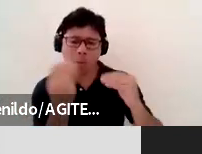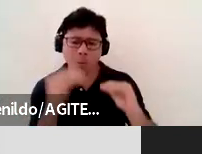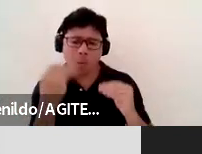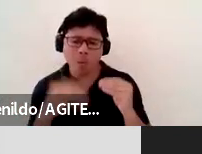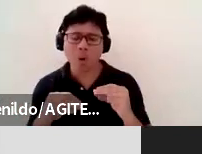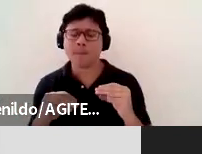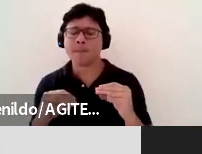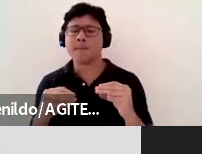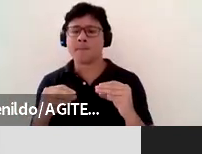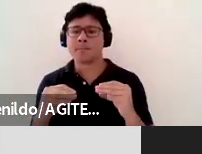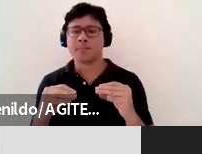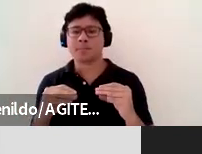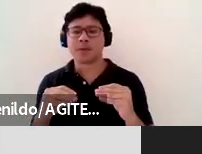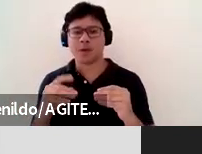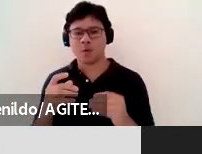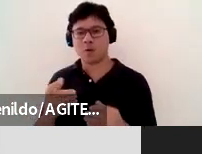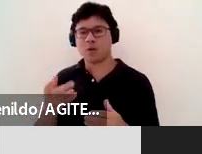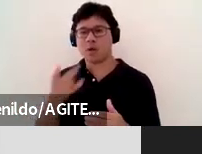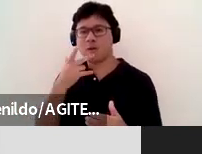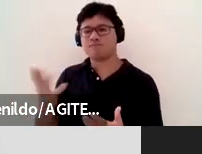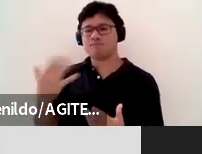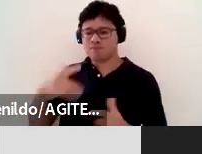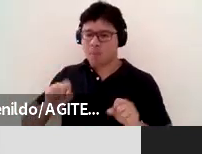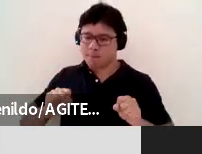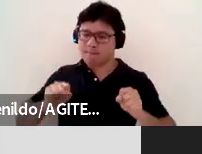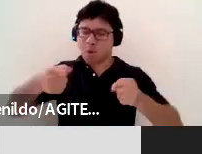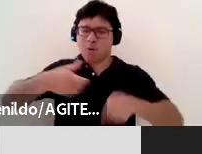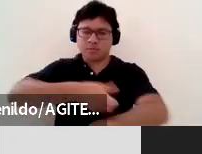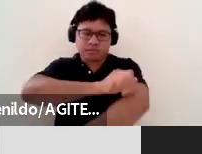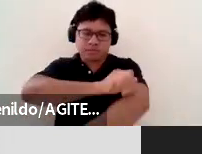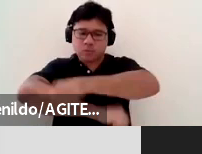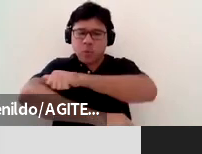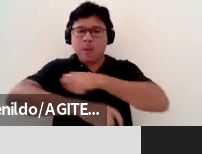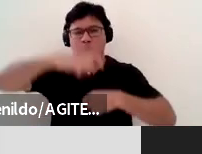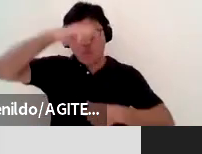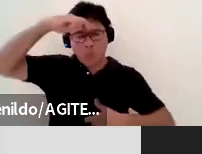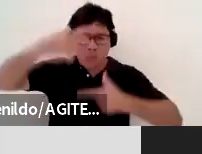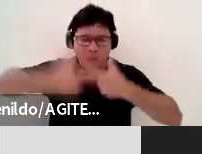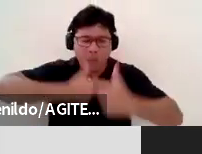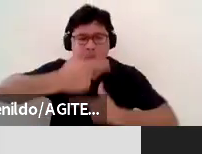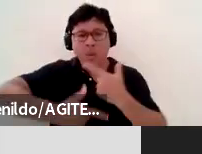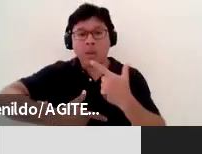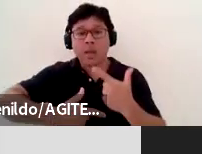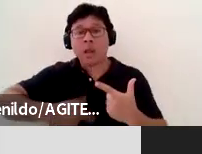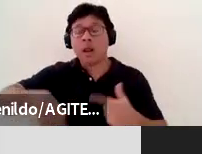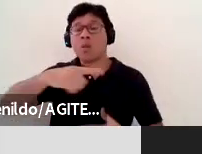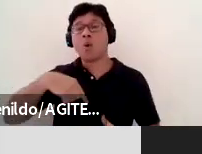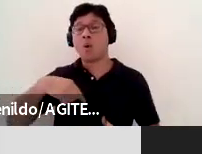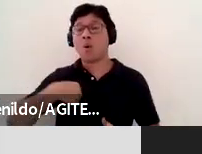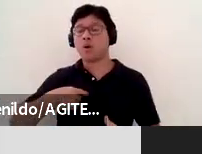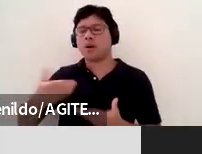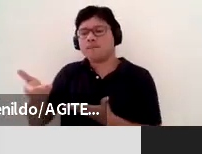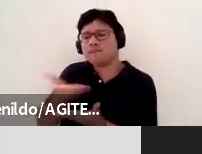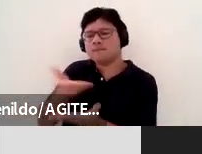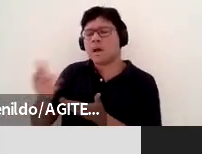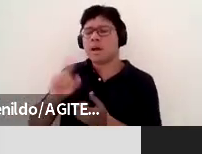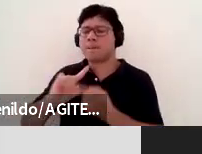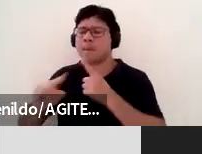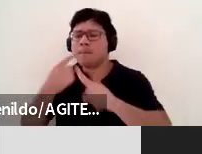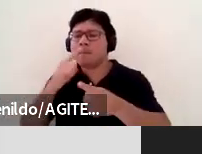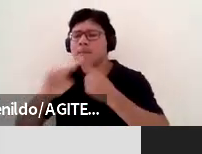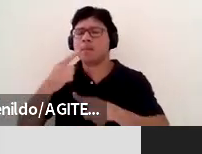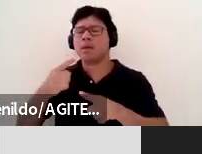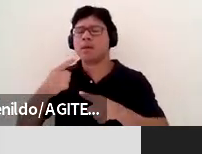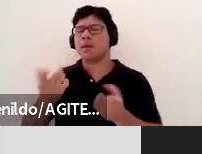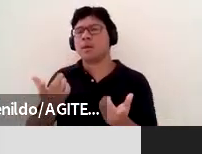essa força-tarefa para dividir esse livro. E a partir daí a gente nunca parou de trocar, né? Tanto